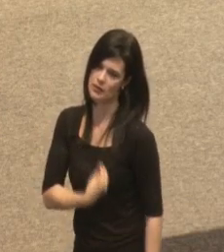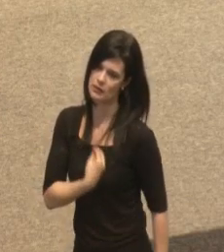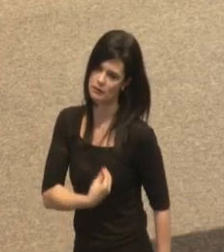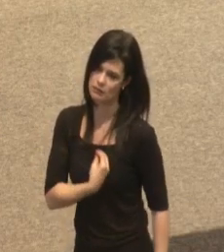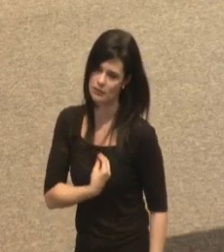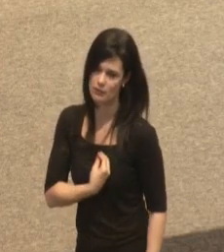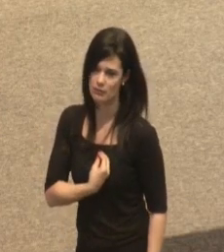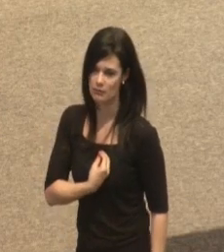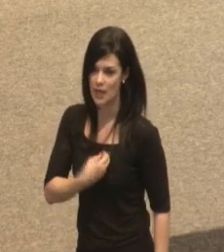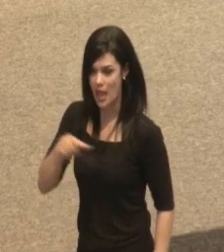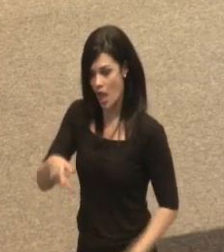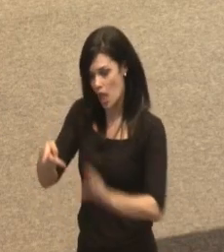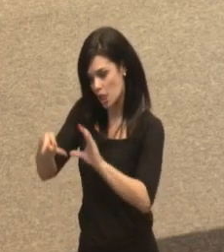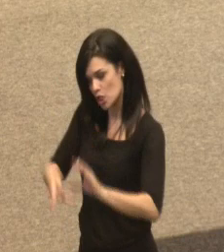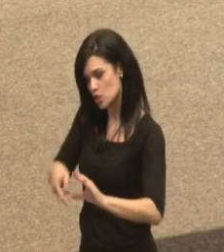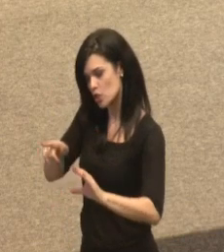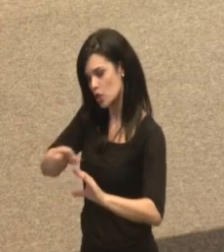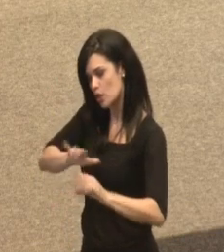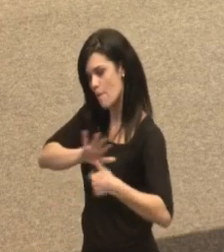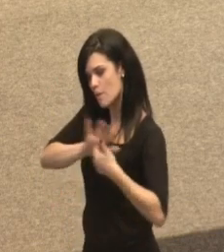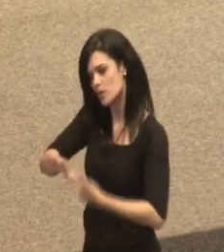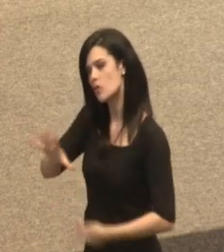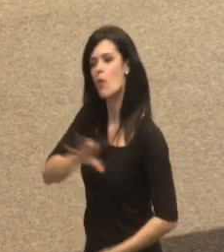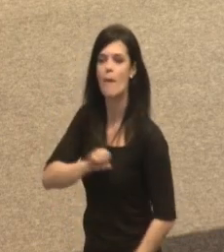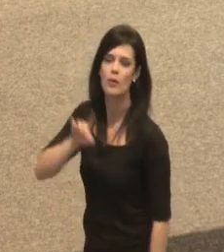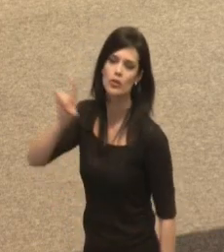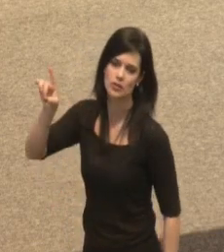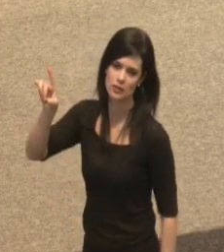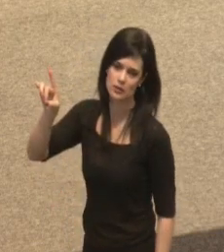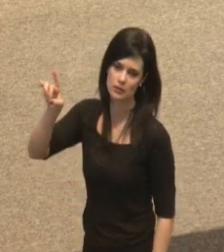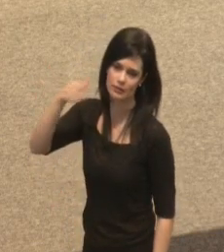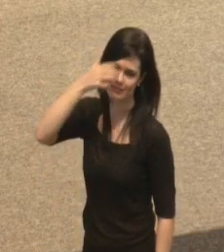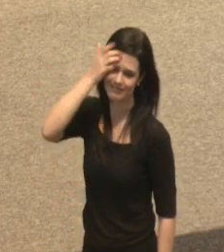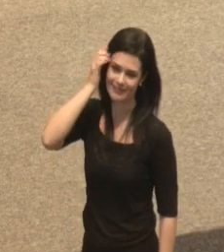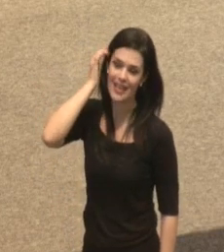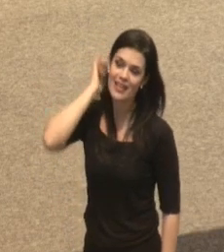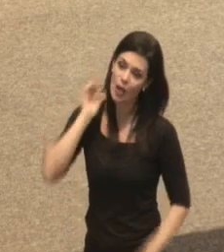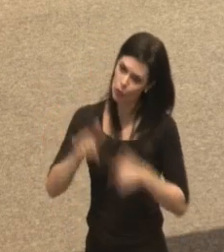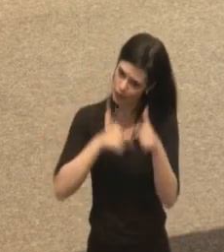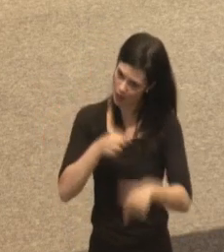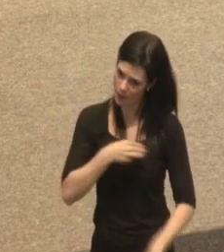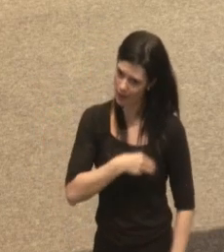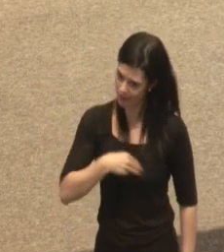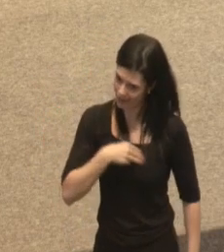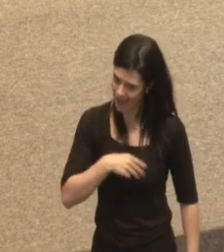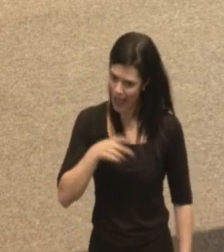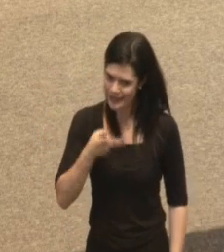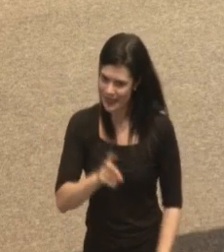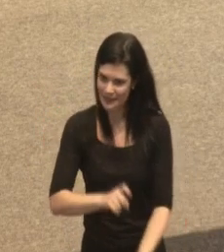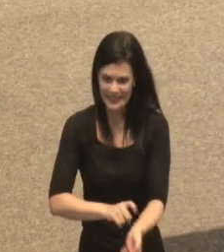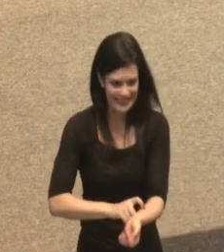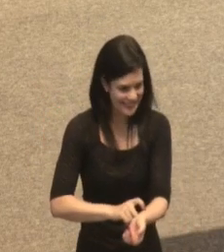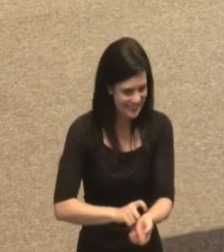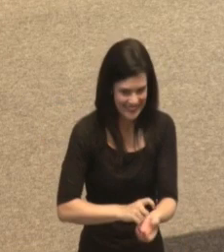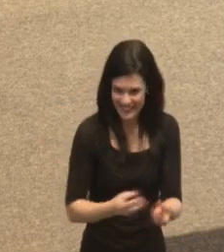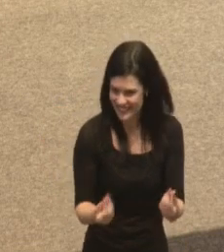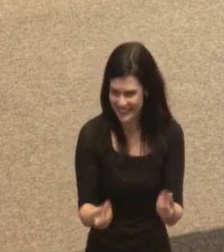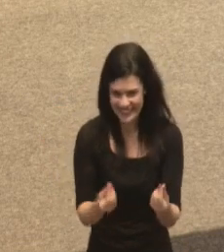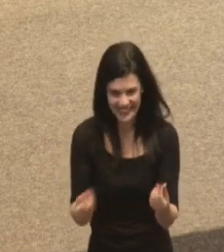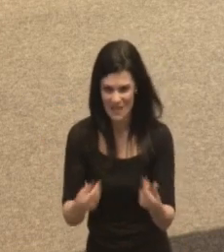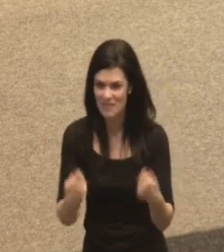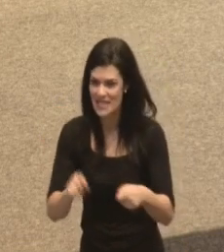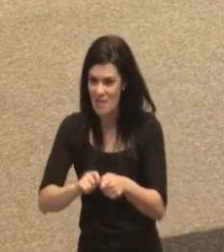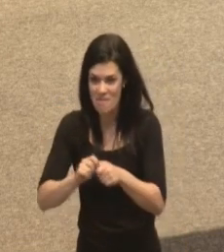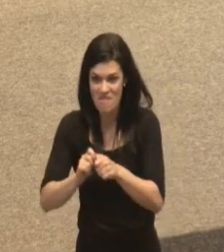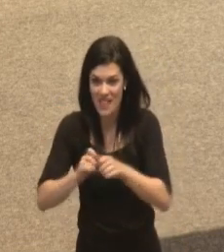compartilhando, levando a graça de Deus. Então funciona assim a obra missionária. É um estresse o tempo todo, eu preciso de um milagre todos